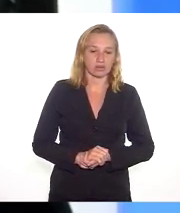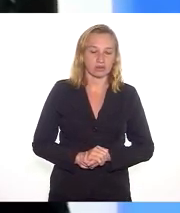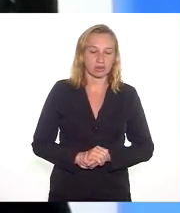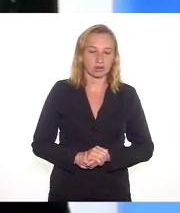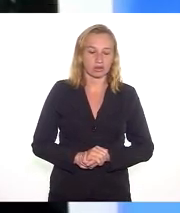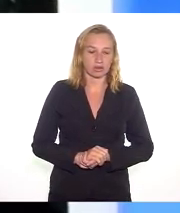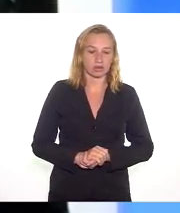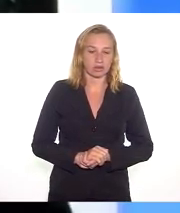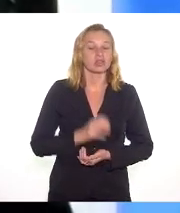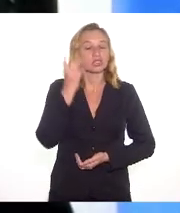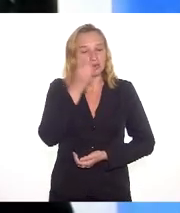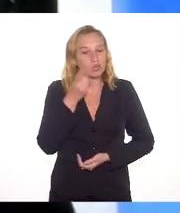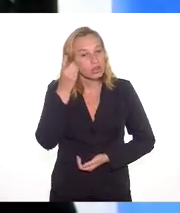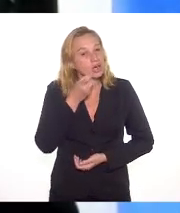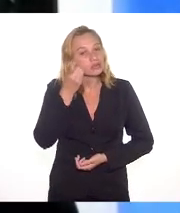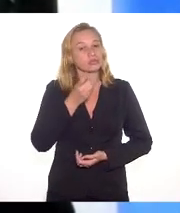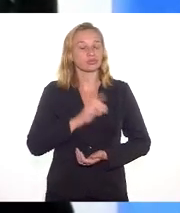Deputado...